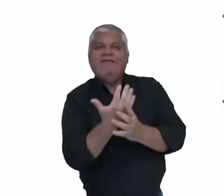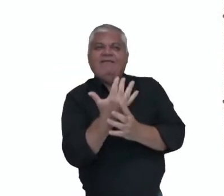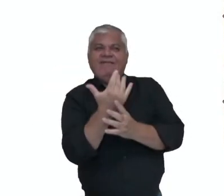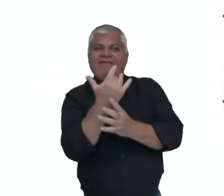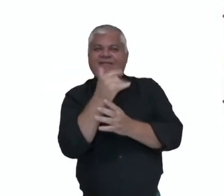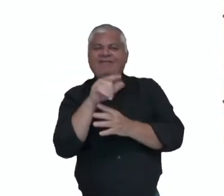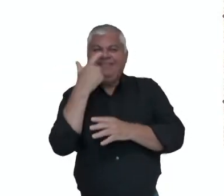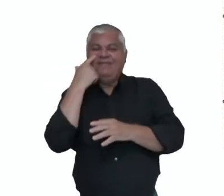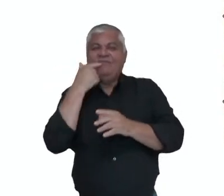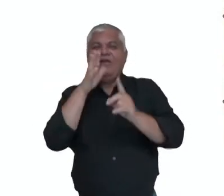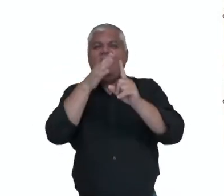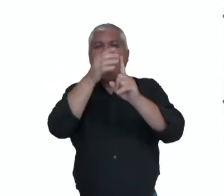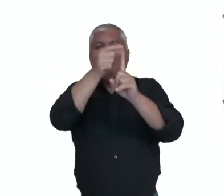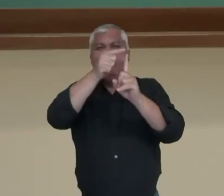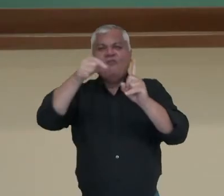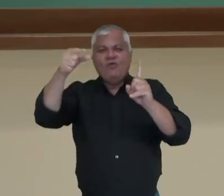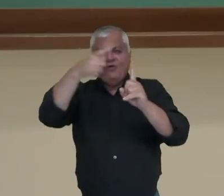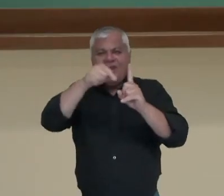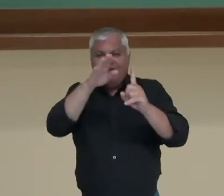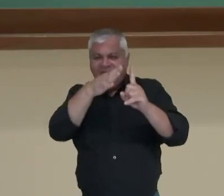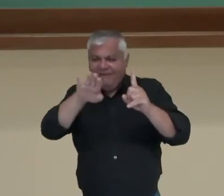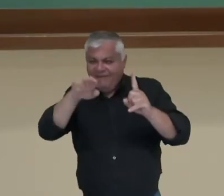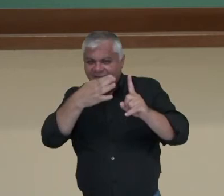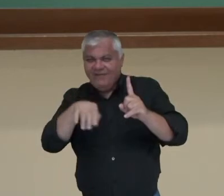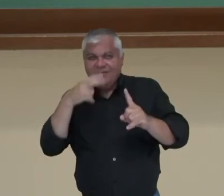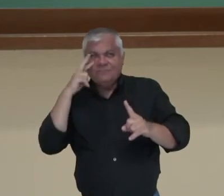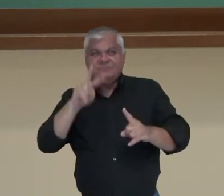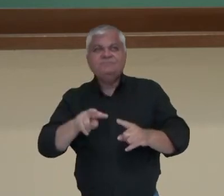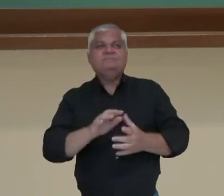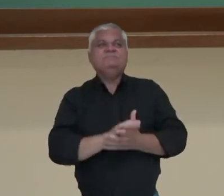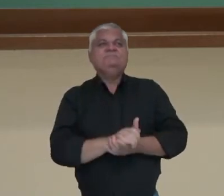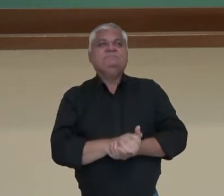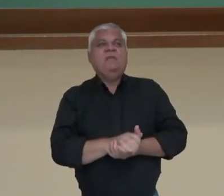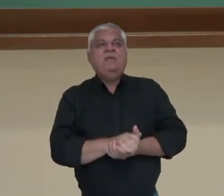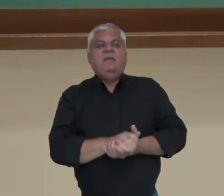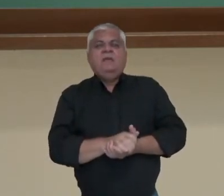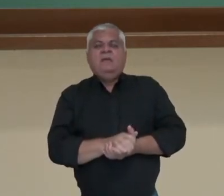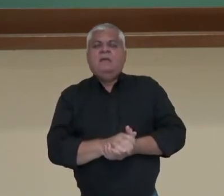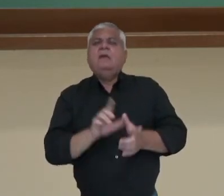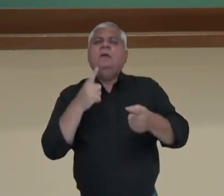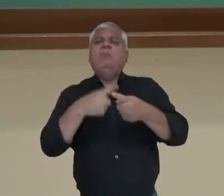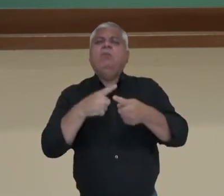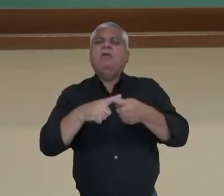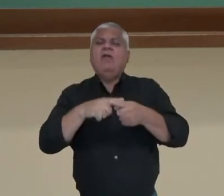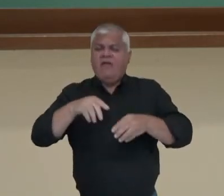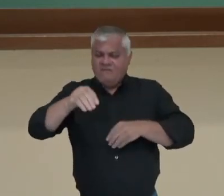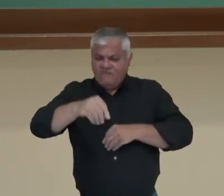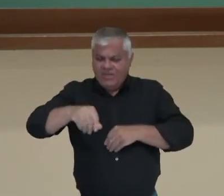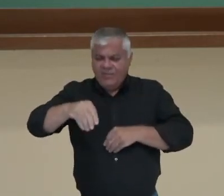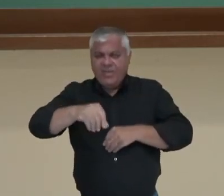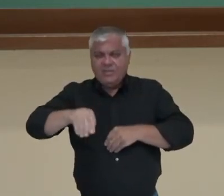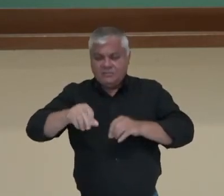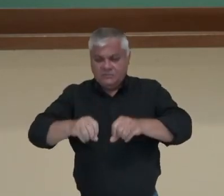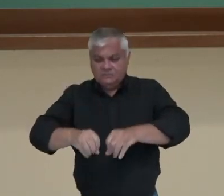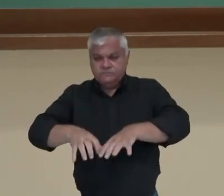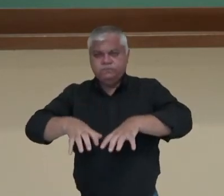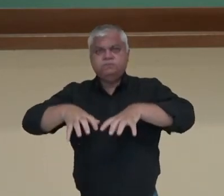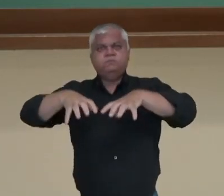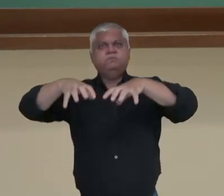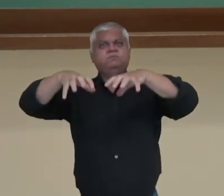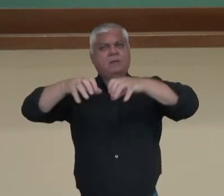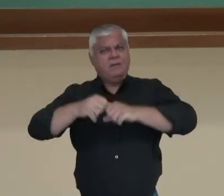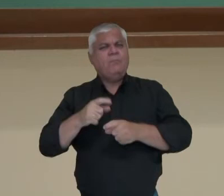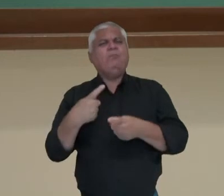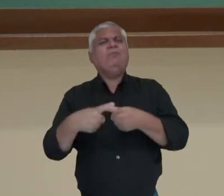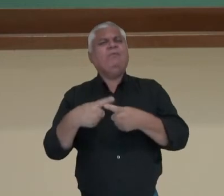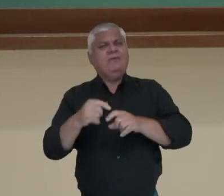essas manchas aqui em algumas plantas, ok? Por que o fermento faz a massa crescer, né? Então aqui é mais uma notícia explicando,